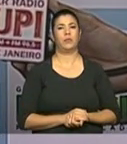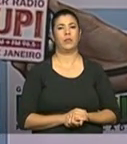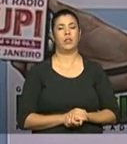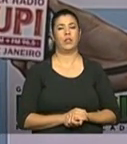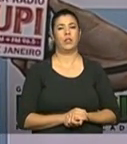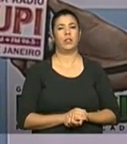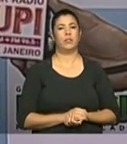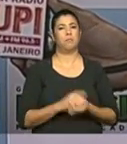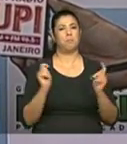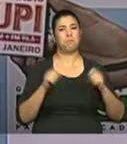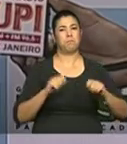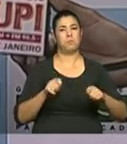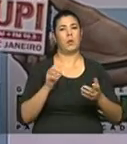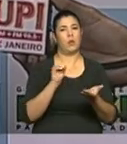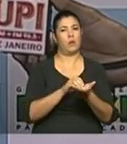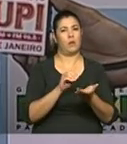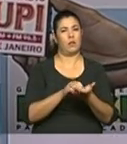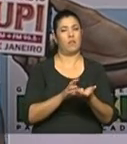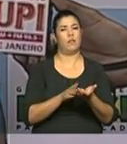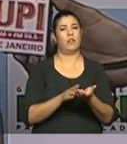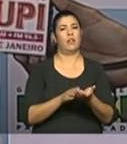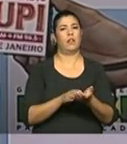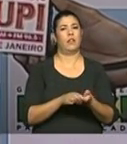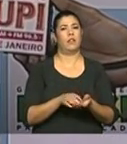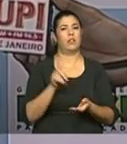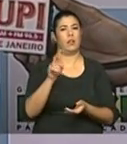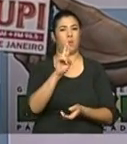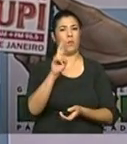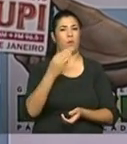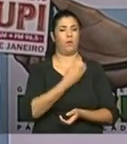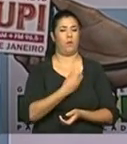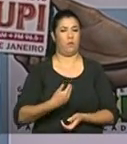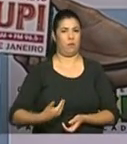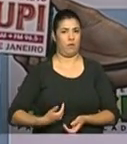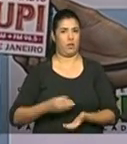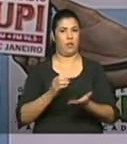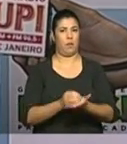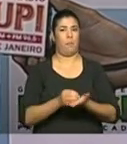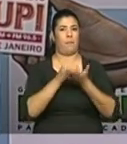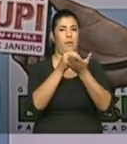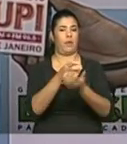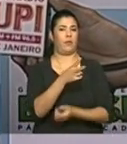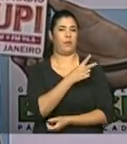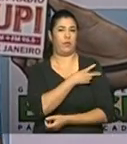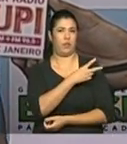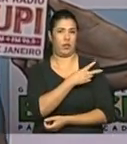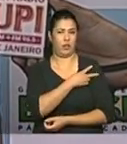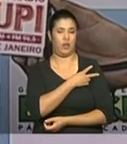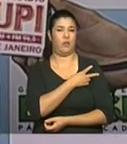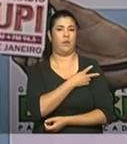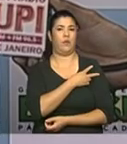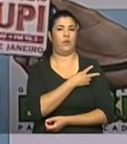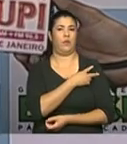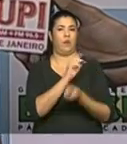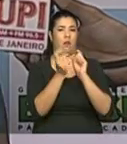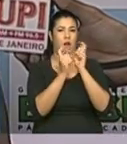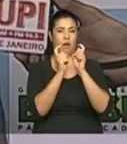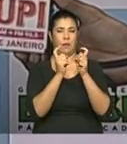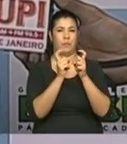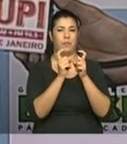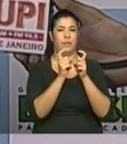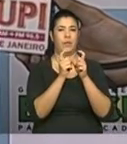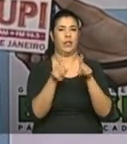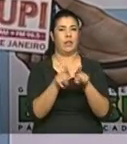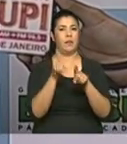necessidade, nesse momento, já identificada por parte deles, de apoiá-los na área técnica gerencial. Nós vamos fazer. Nós